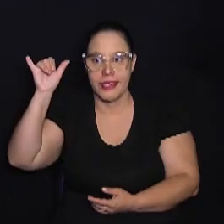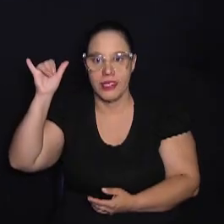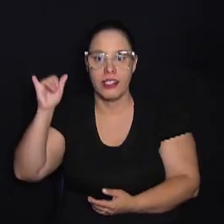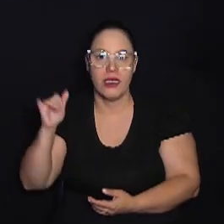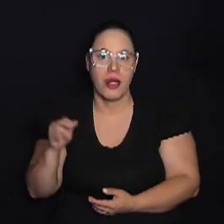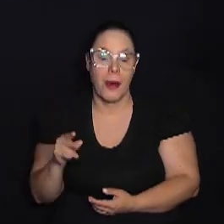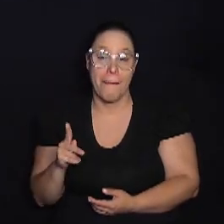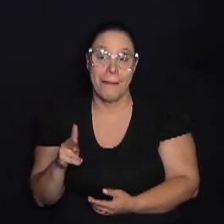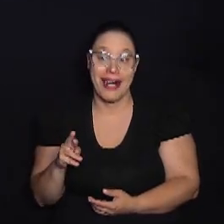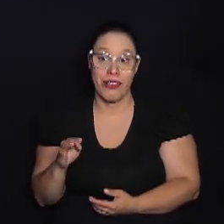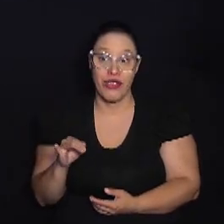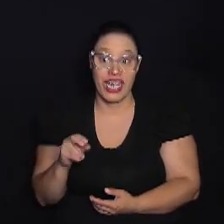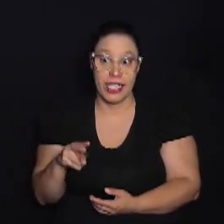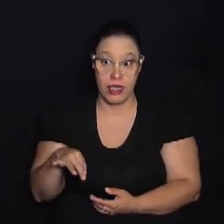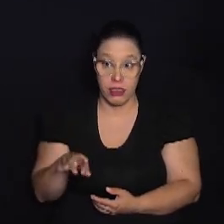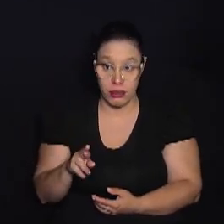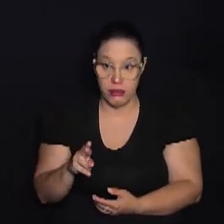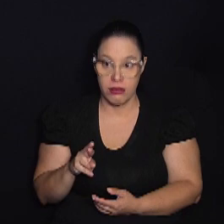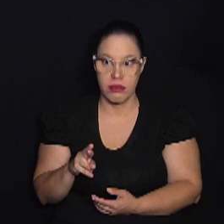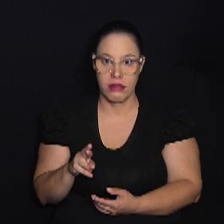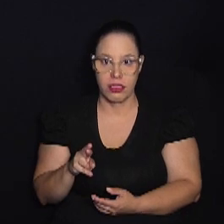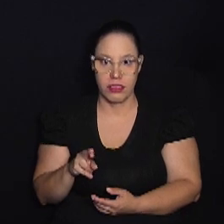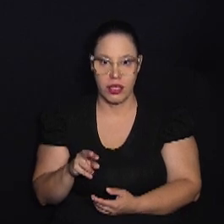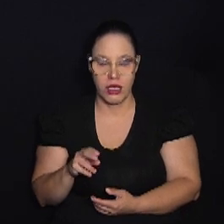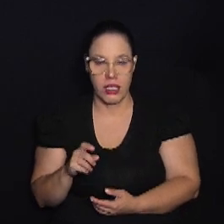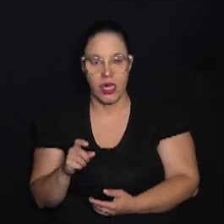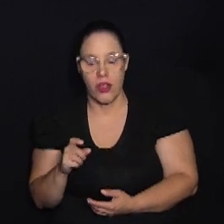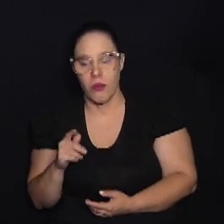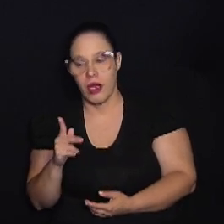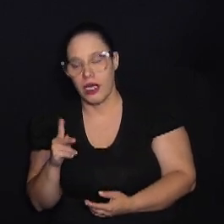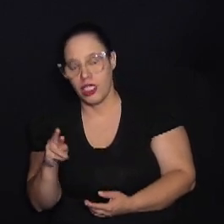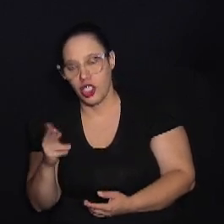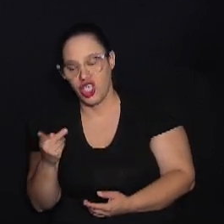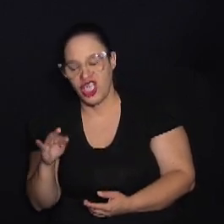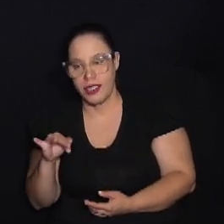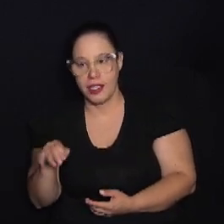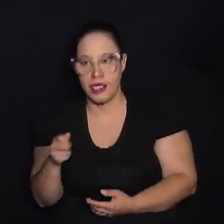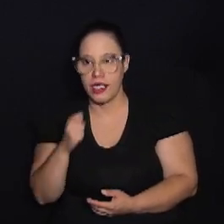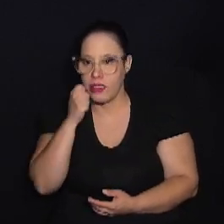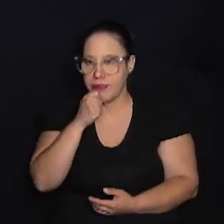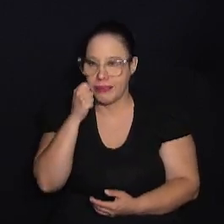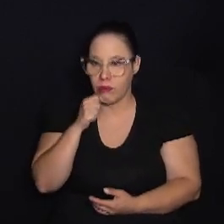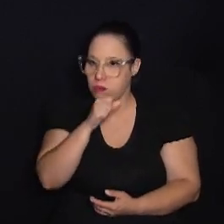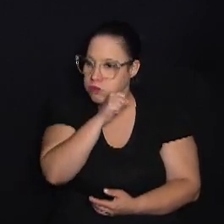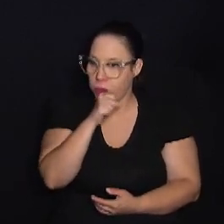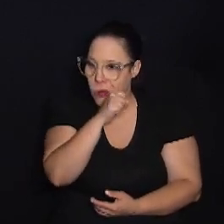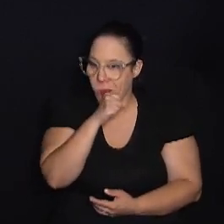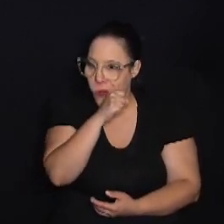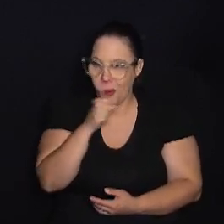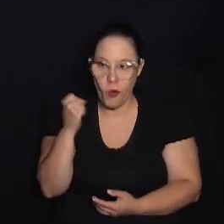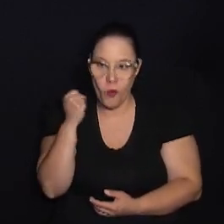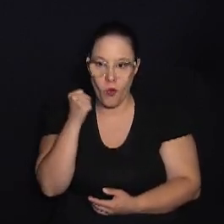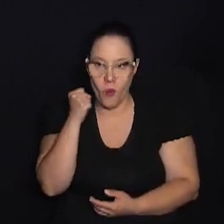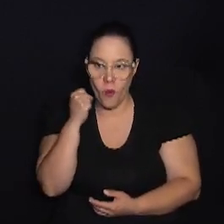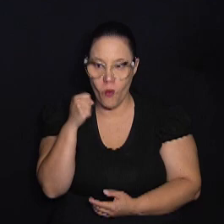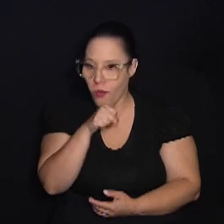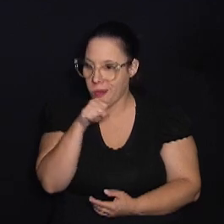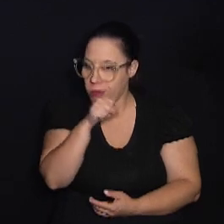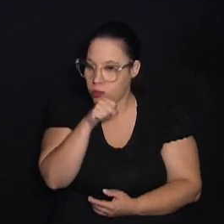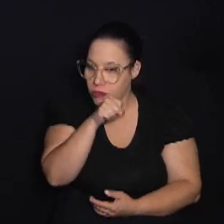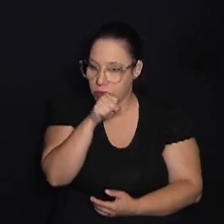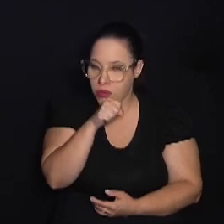Exatamente. Quando se mantém uma higiene bucal e uma presença regular no dentista, o dentista vai ver, não, tem uma lesão